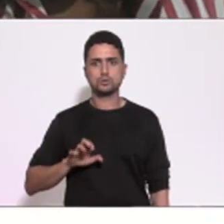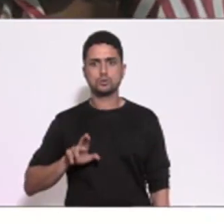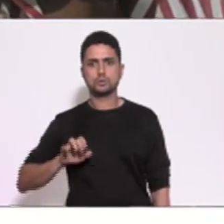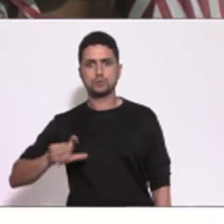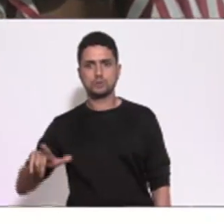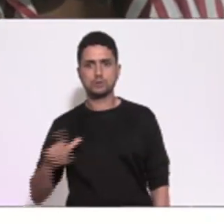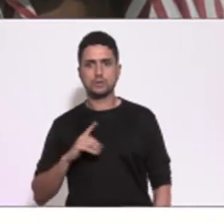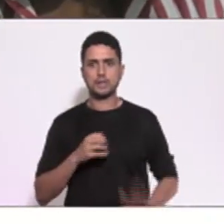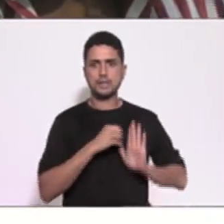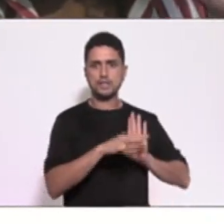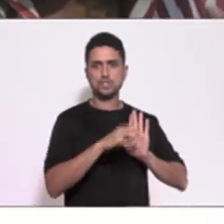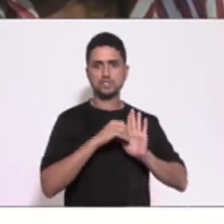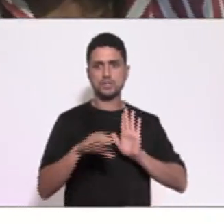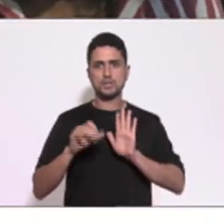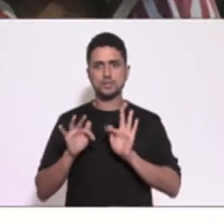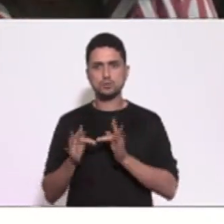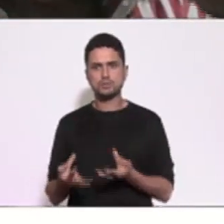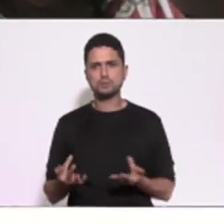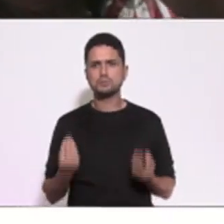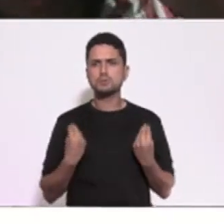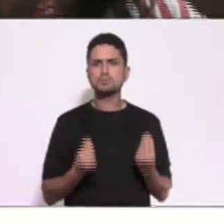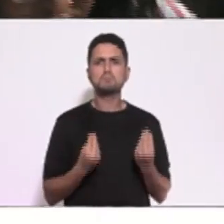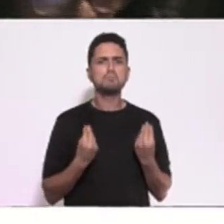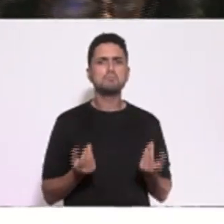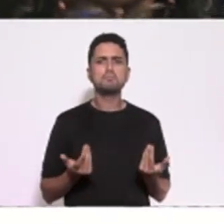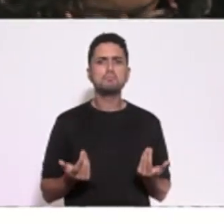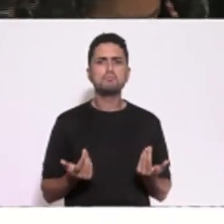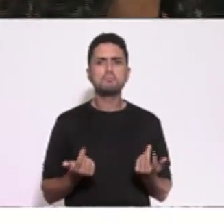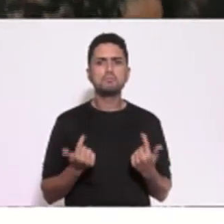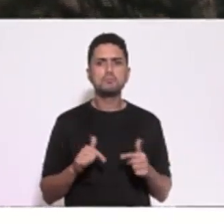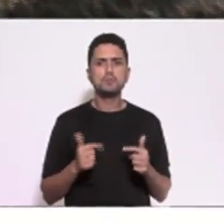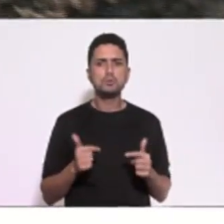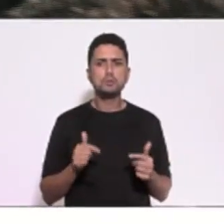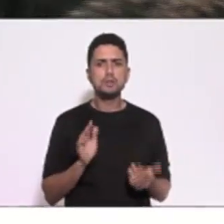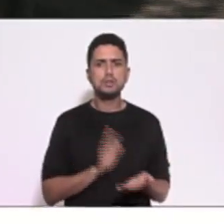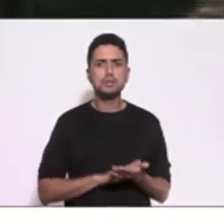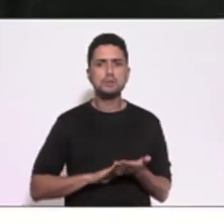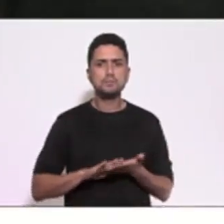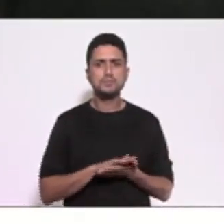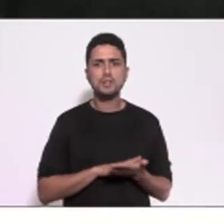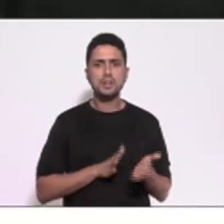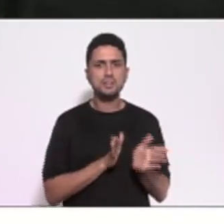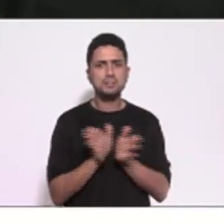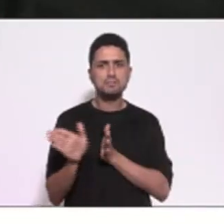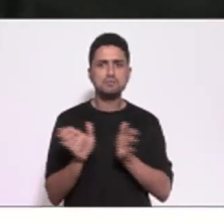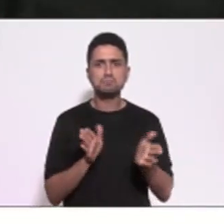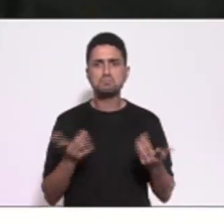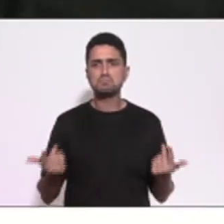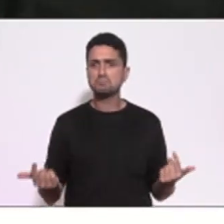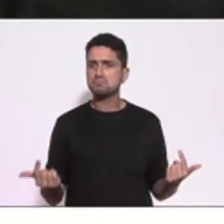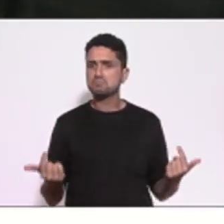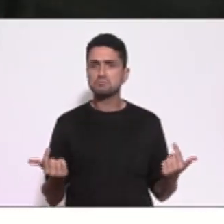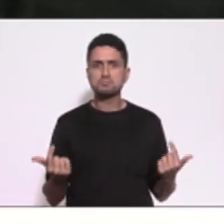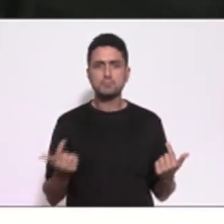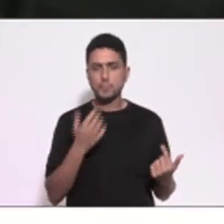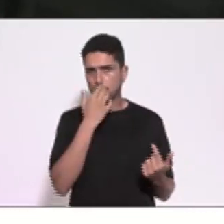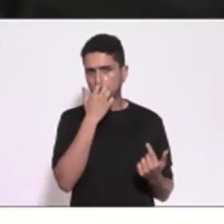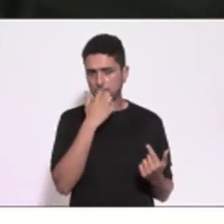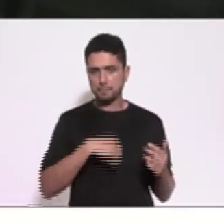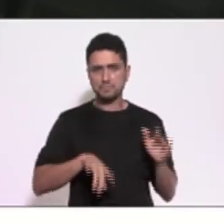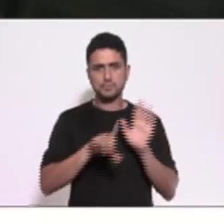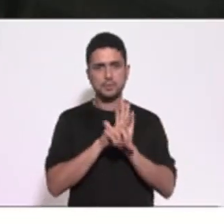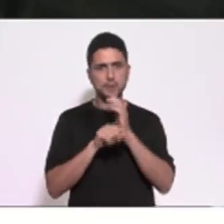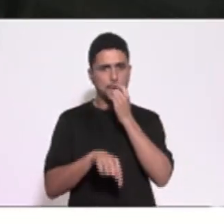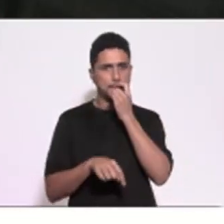uma indicação simples, ou seja, sem qualquer viabilidade real para uma